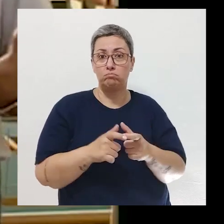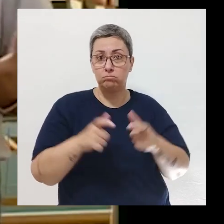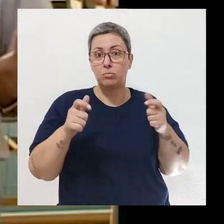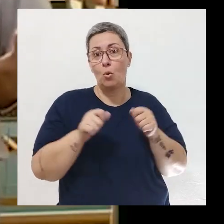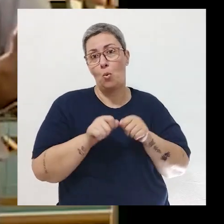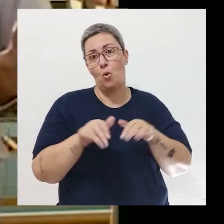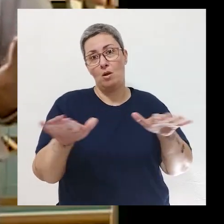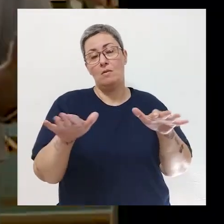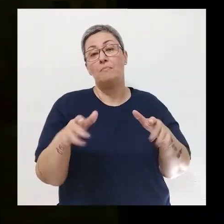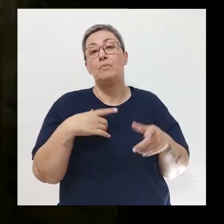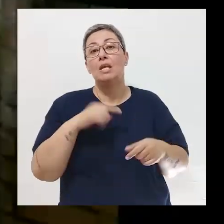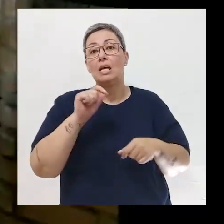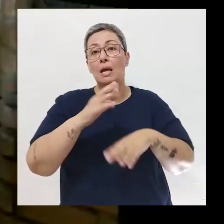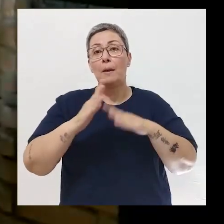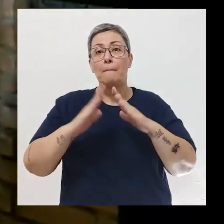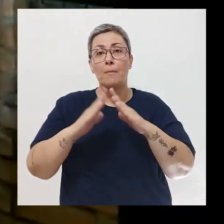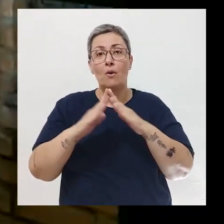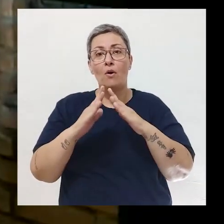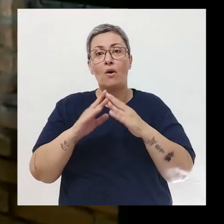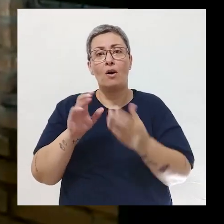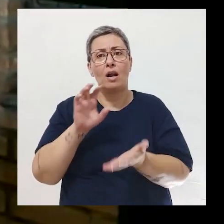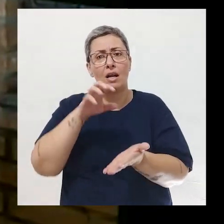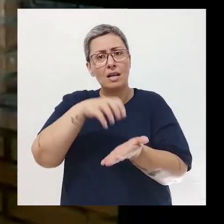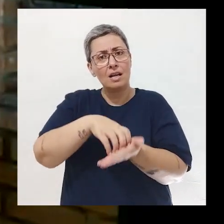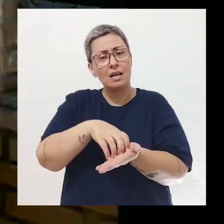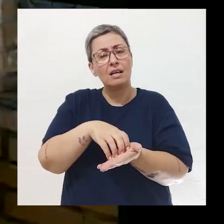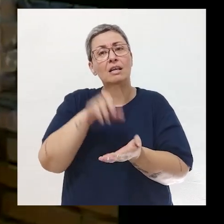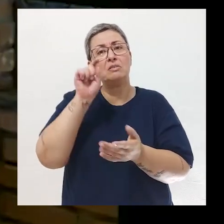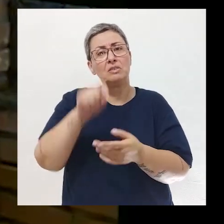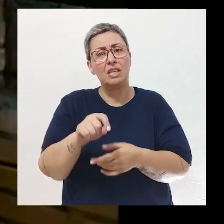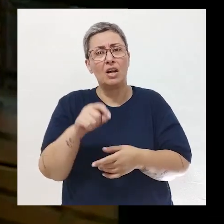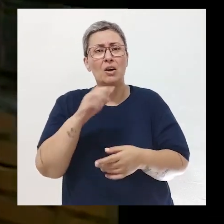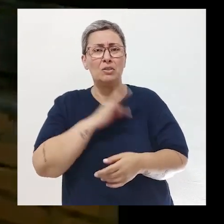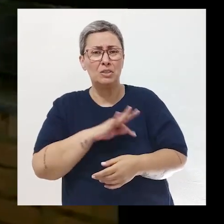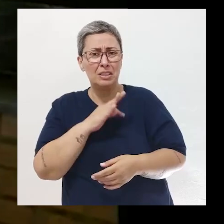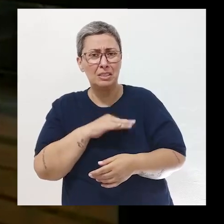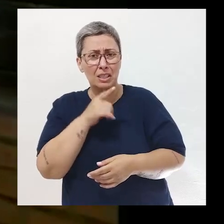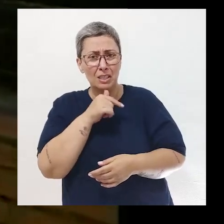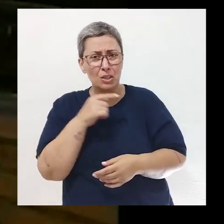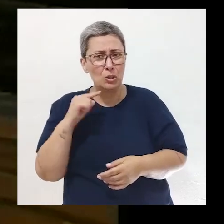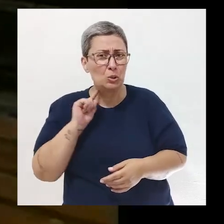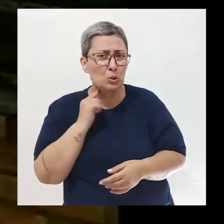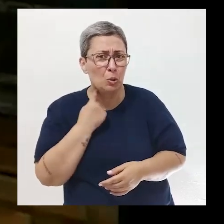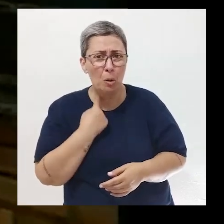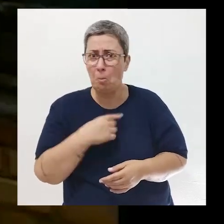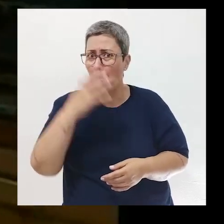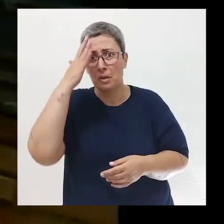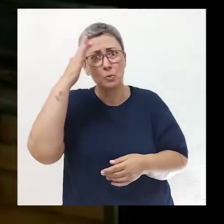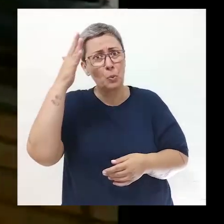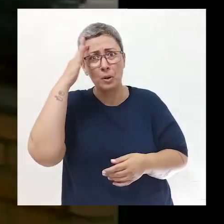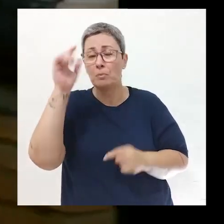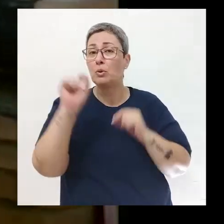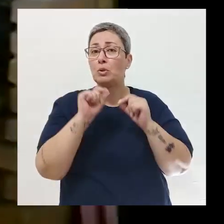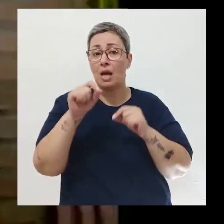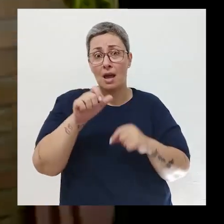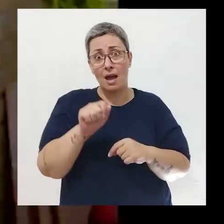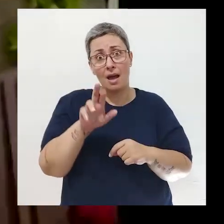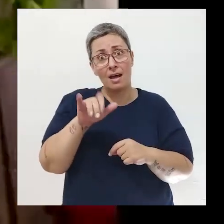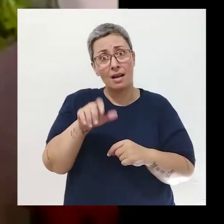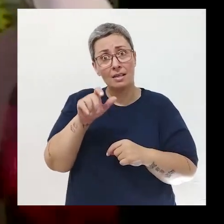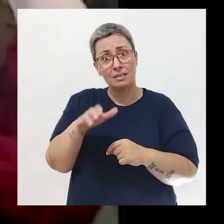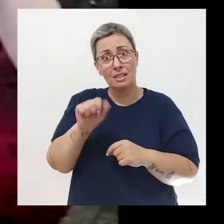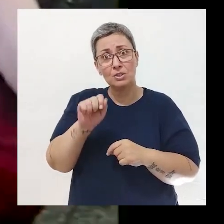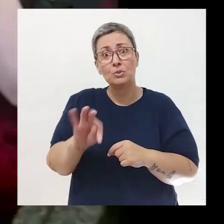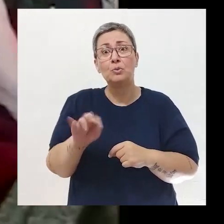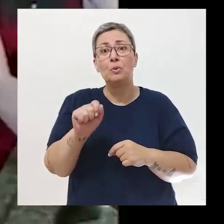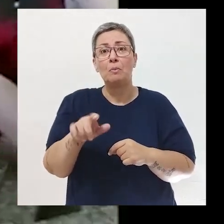ampliação das redes de distribuição. Quem mora lá na capital, onde o rio Tietê é sujo e poluído, nem imagina que aqui em